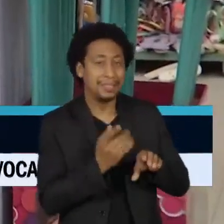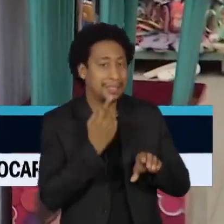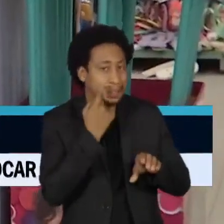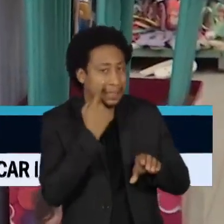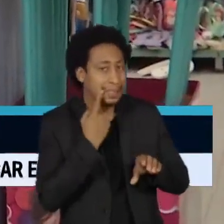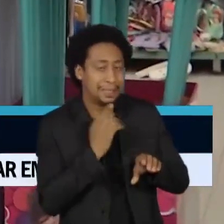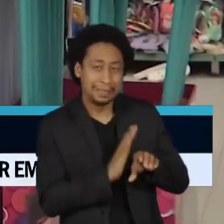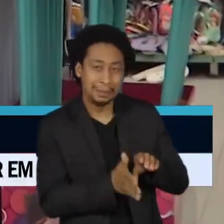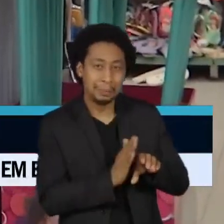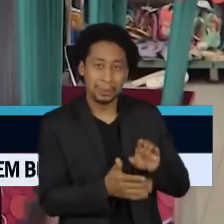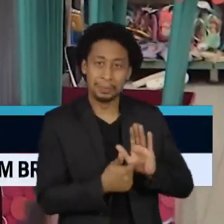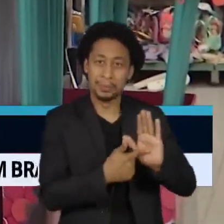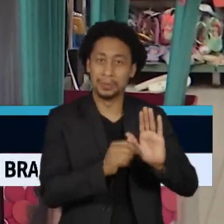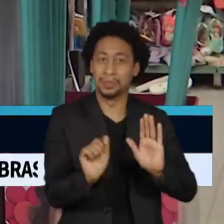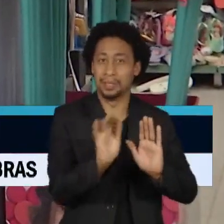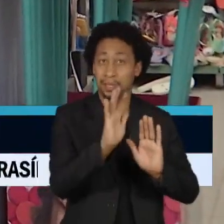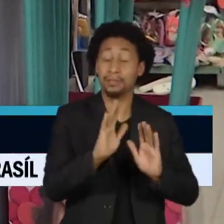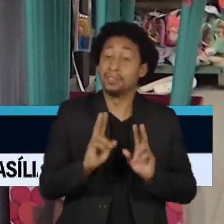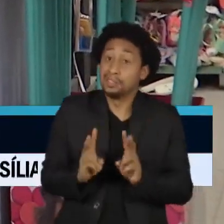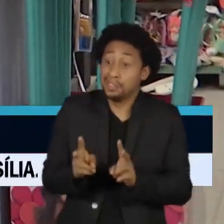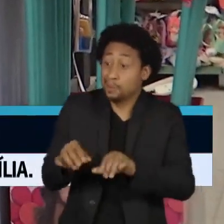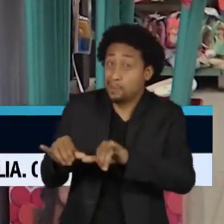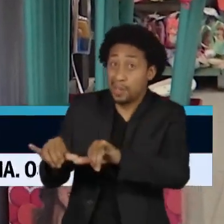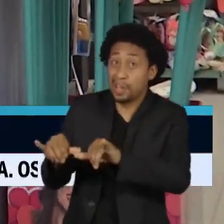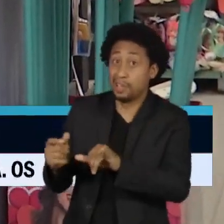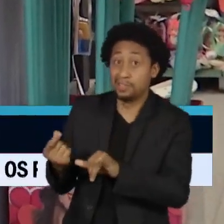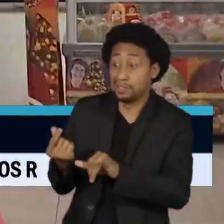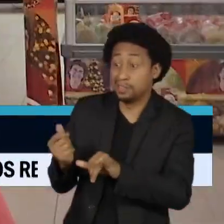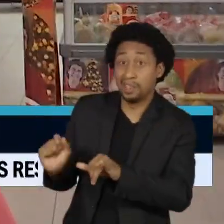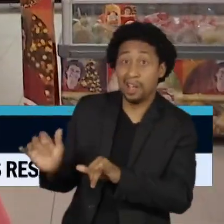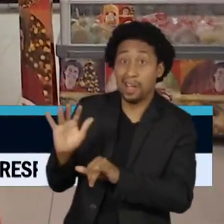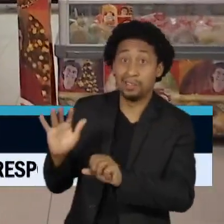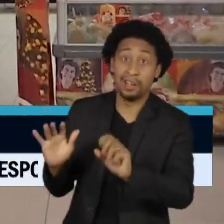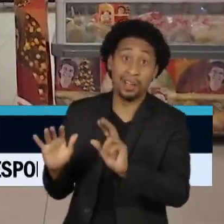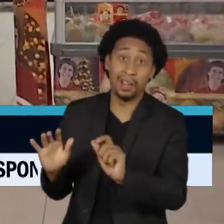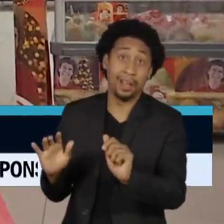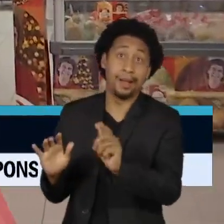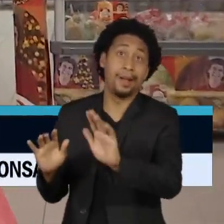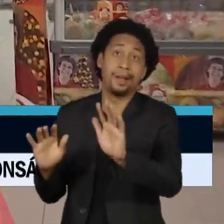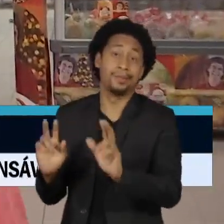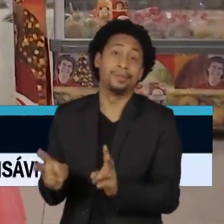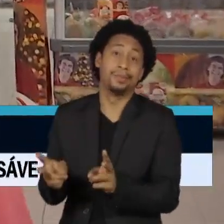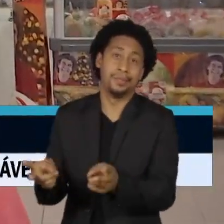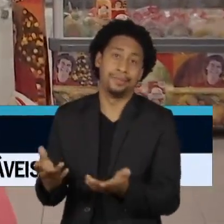gente vem tem uma mudança de preço. Está sempre mais caro. Tem que